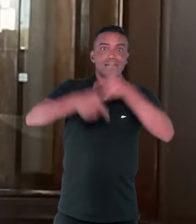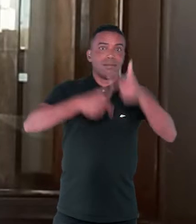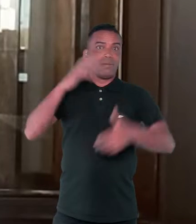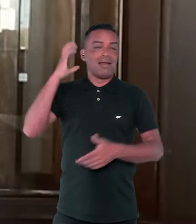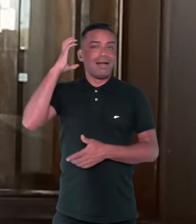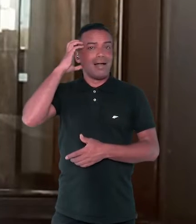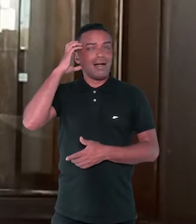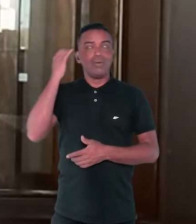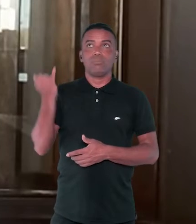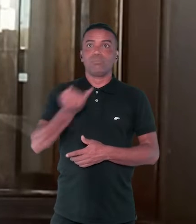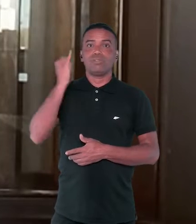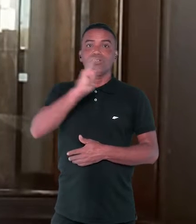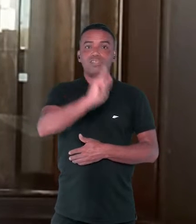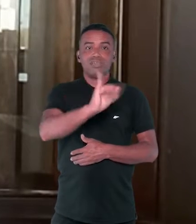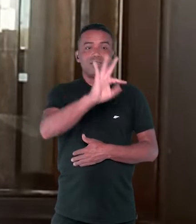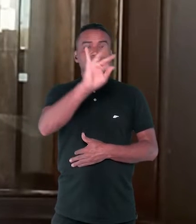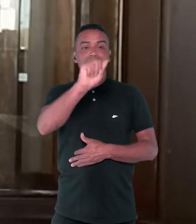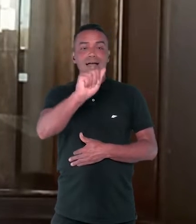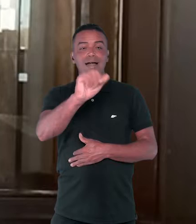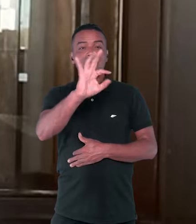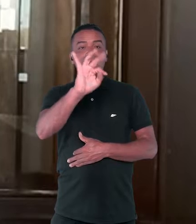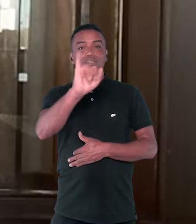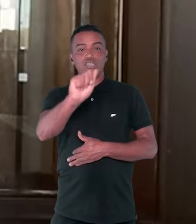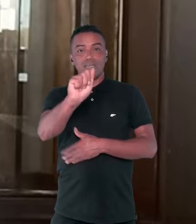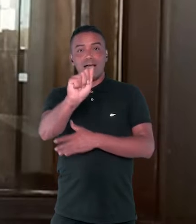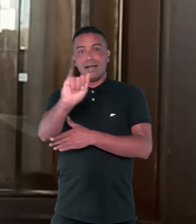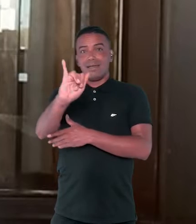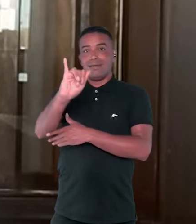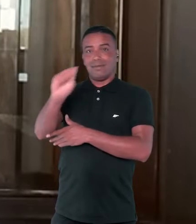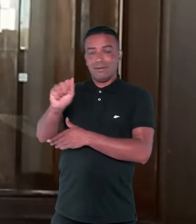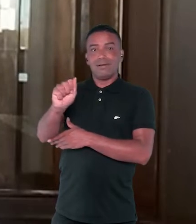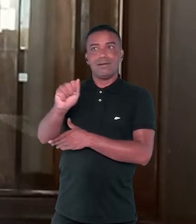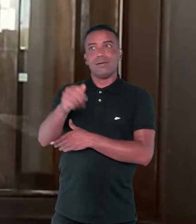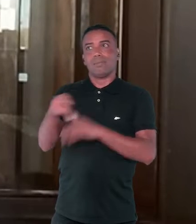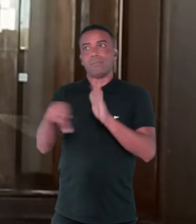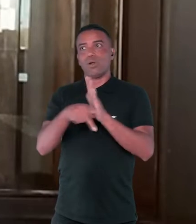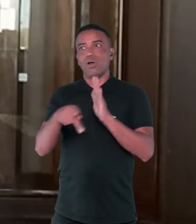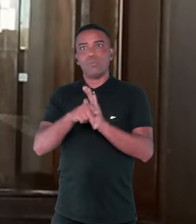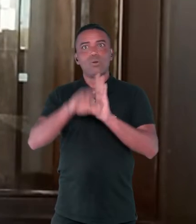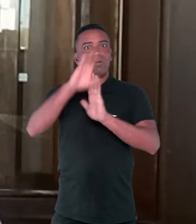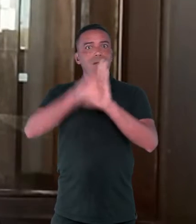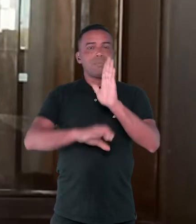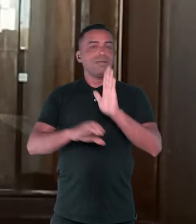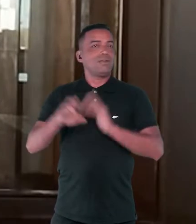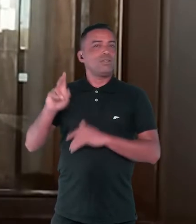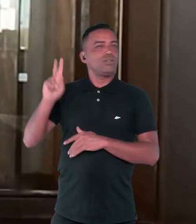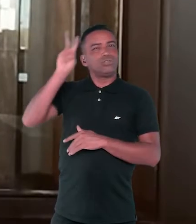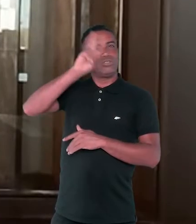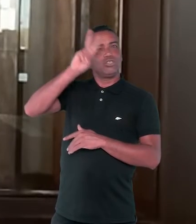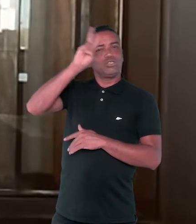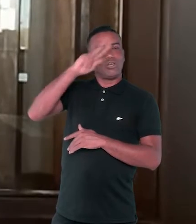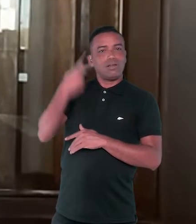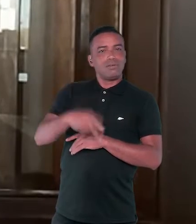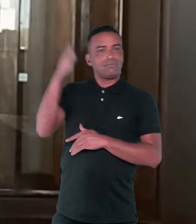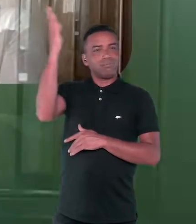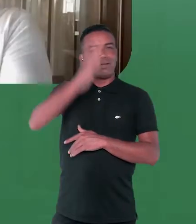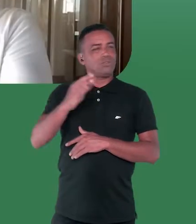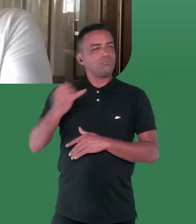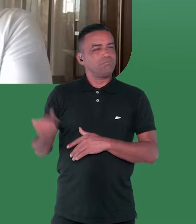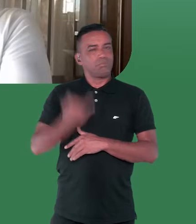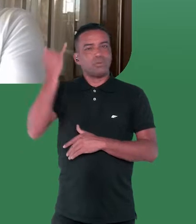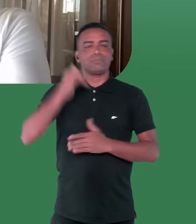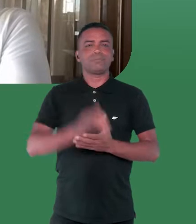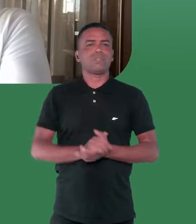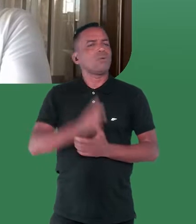importante quanto a Itatiaia e ter tido a oportunidade de vivenciar capítulos importantes da história do país. Eu achei